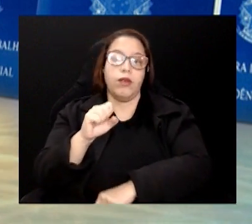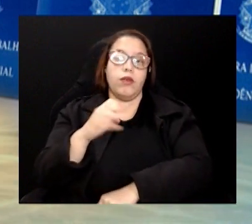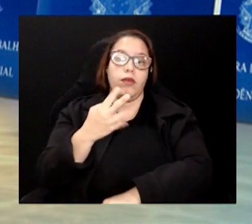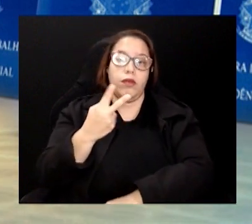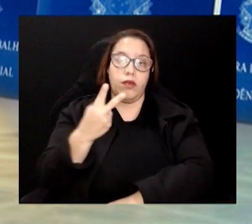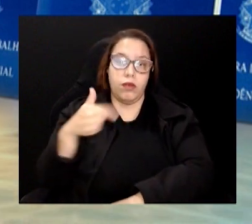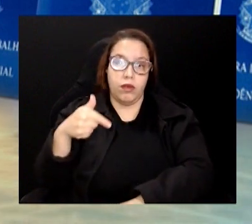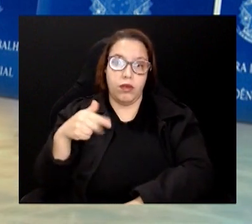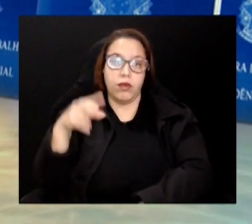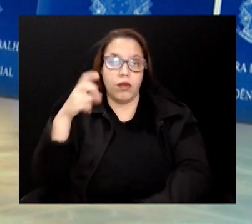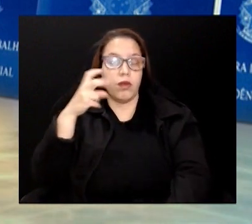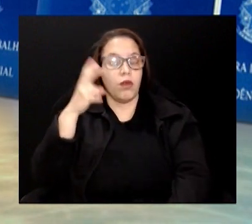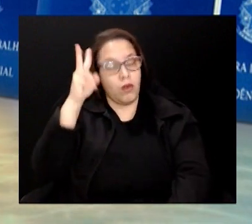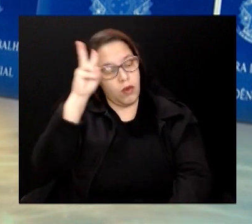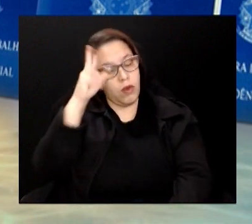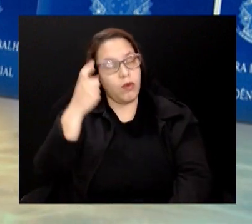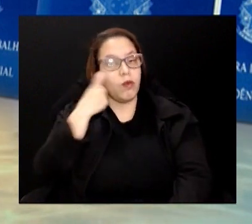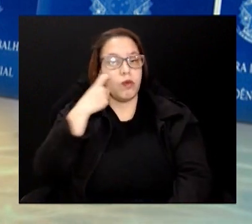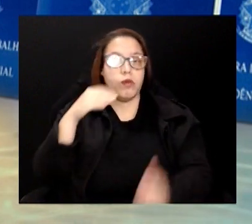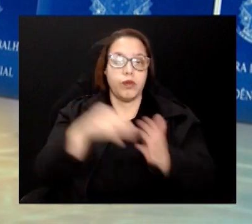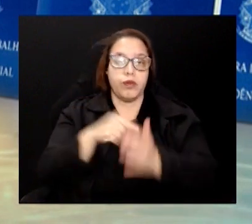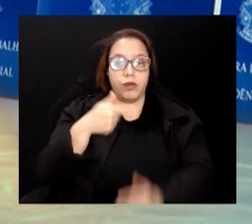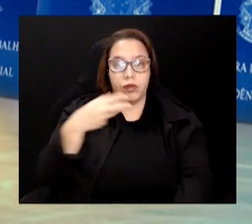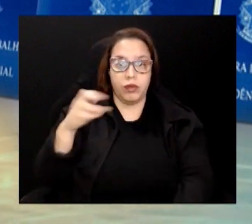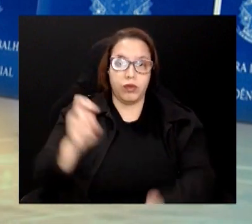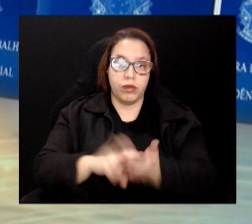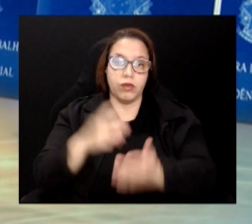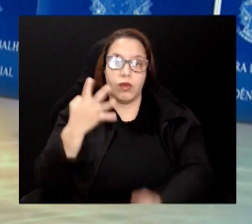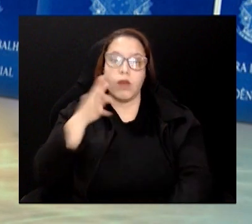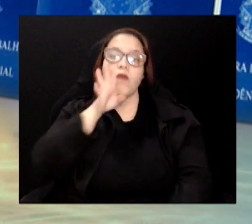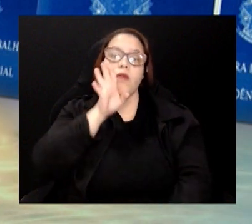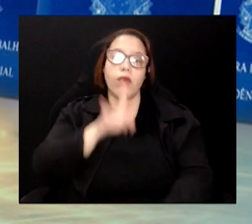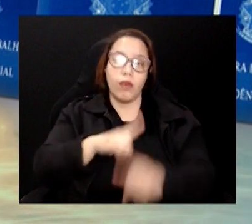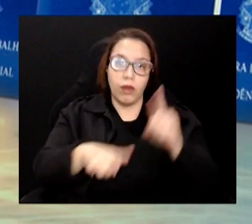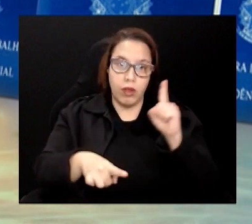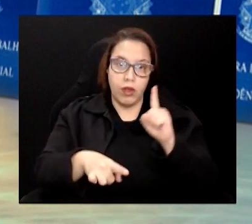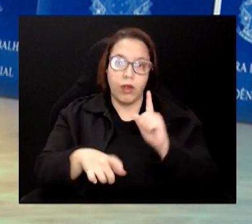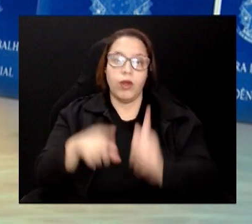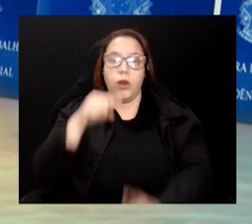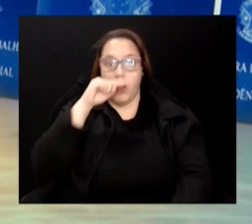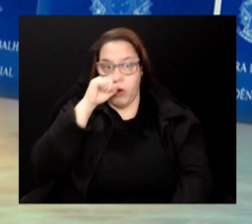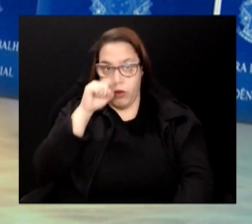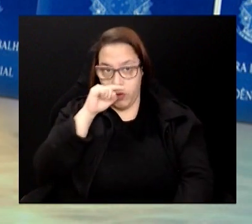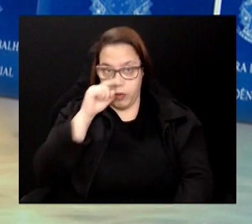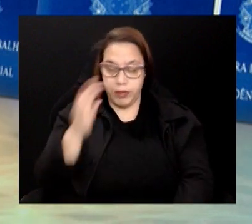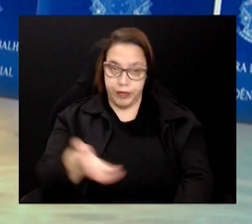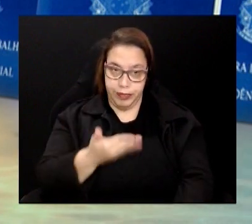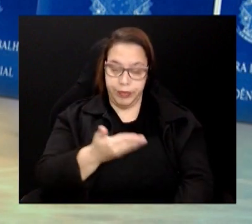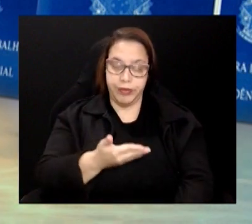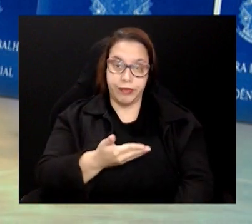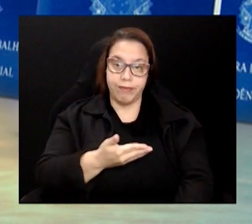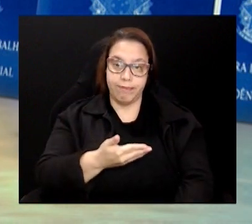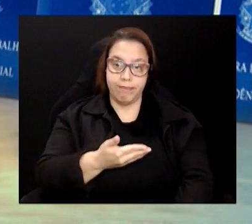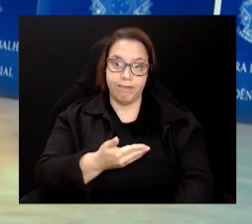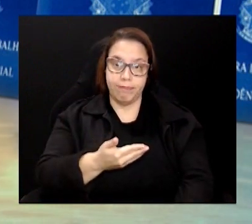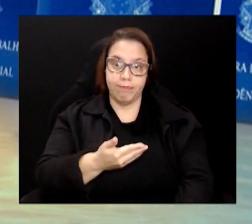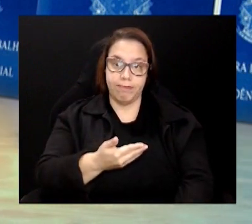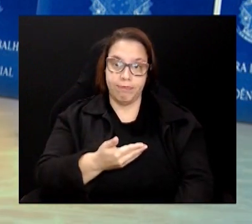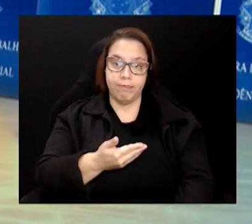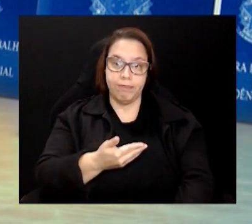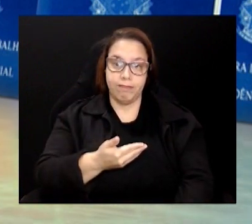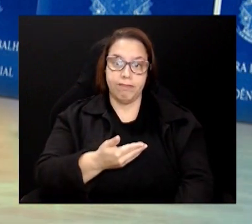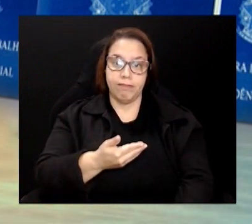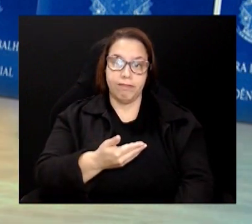das 7h30 da manhã às 4h30 da tarde. A unidade do Ouro Verde, na rua Armando Frederico Renganeschi,